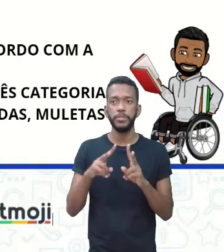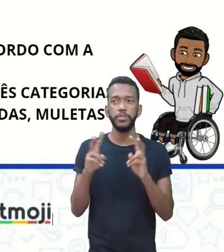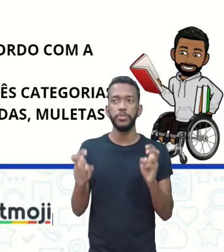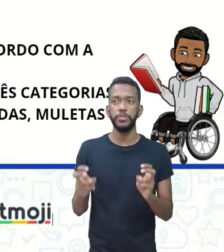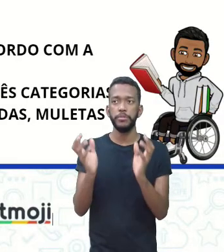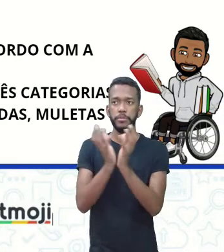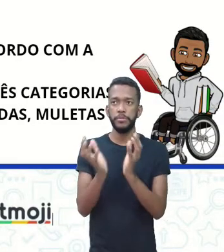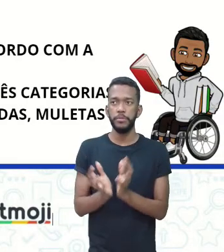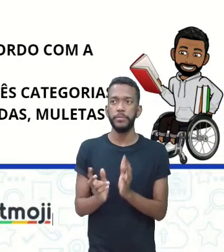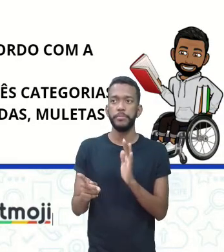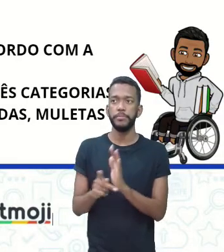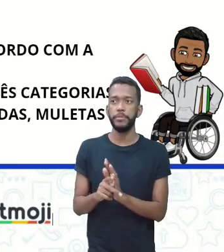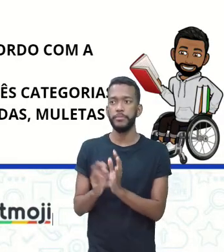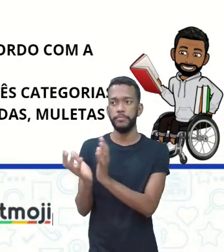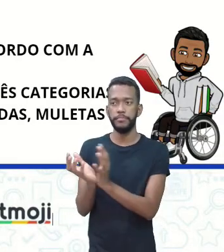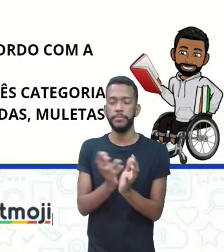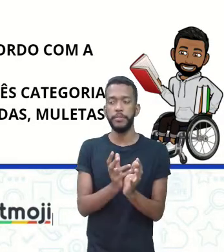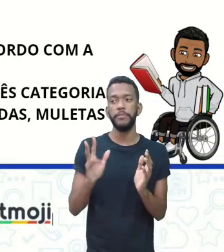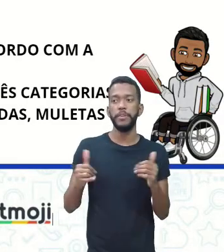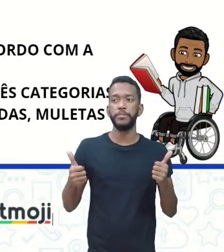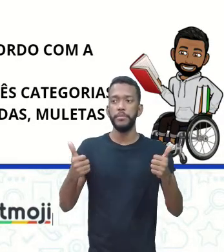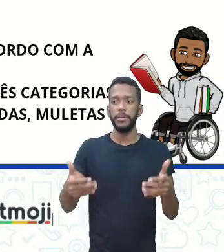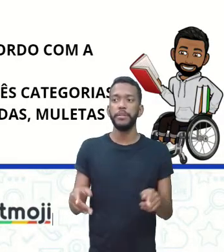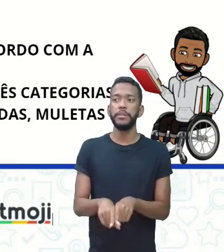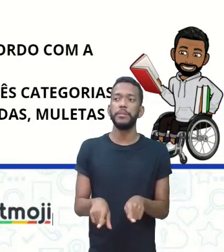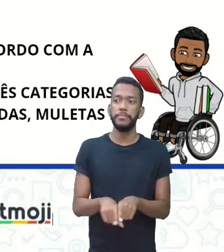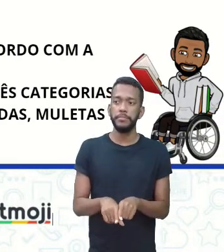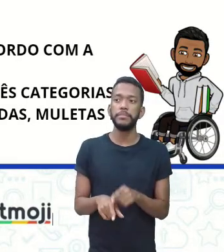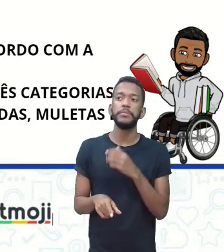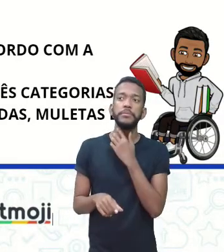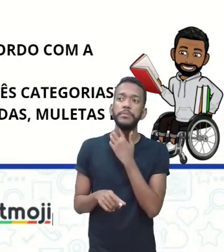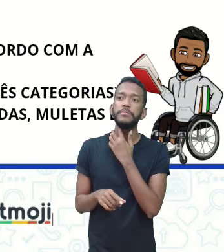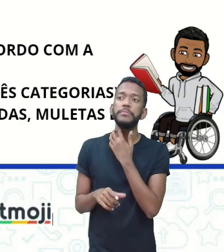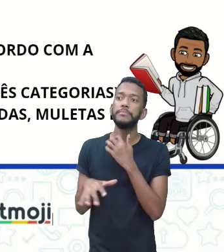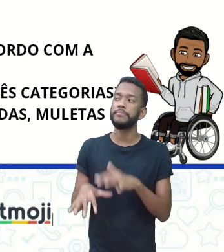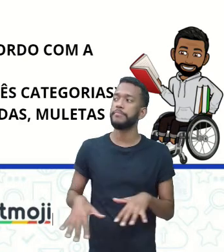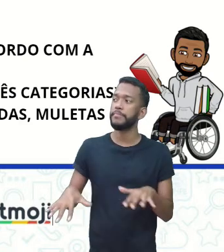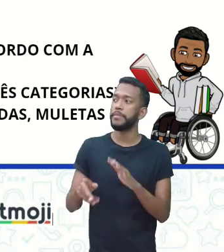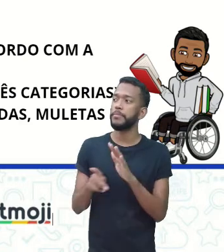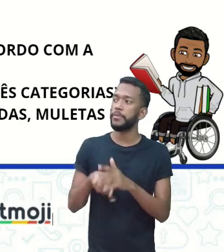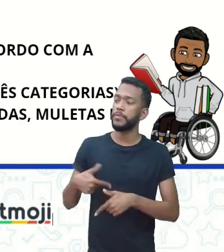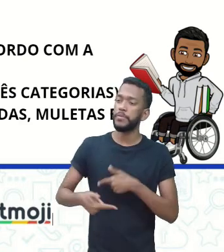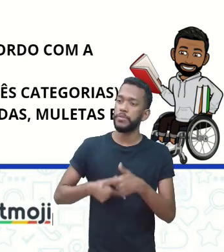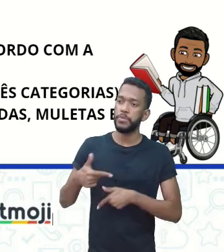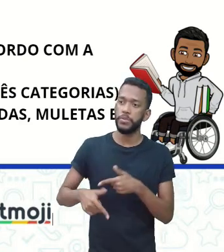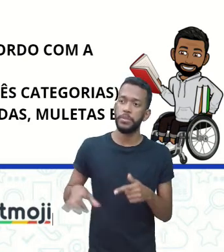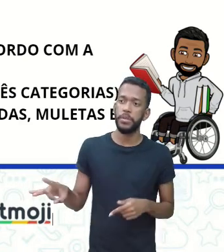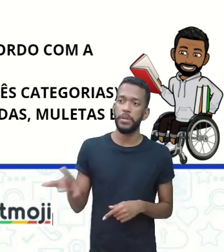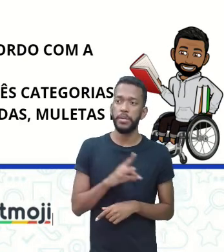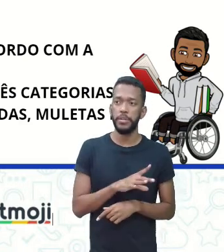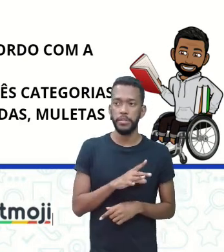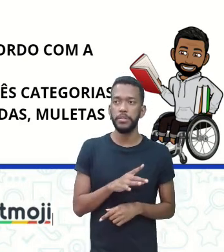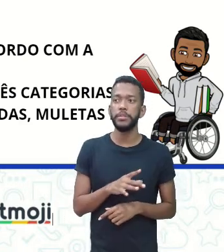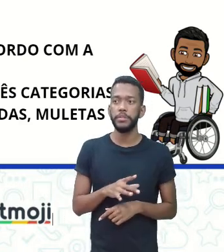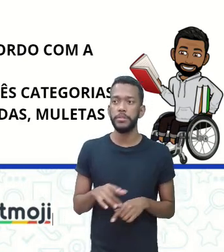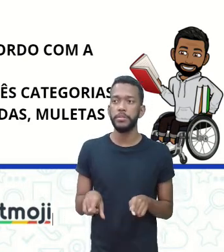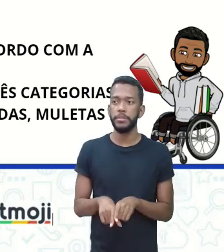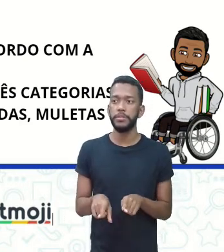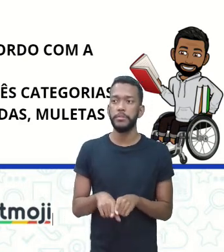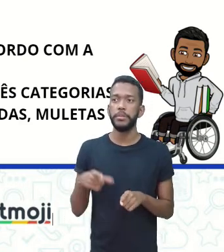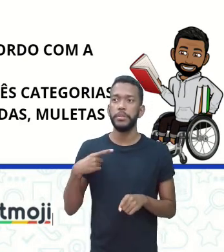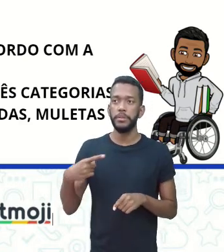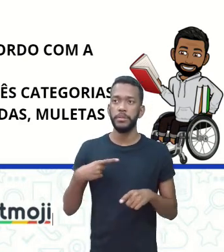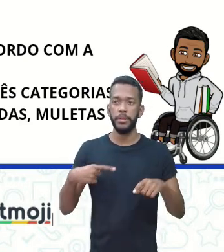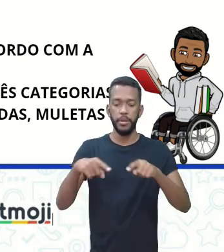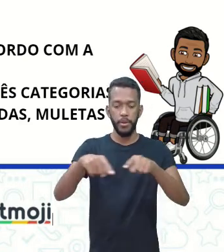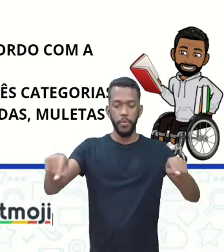categorias ou classes esportivas, que a gente vai falar também cada uma, de acordo com a classificação funcional de cada atleta. A quadra, né,